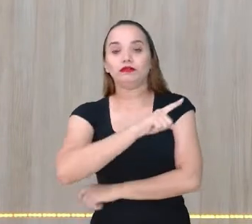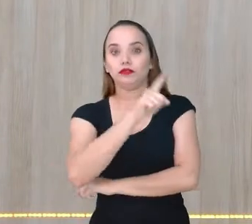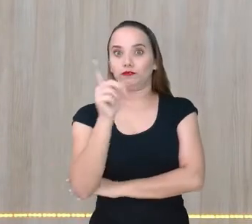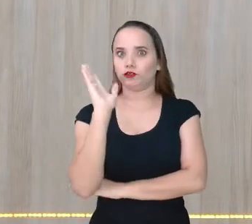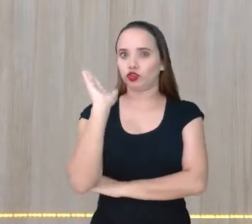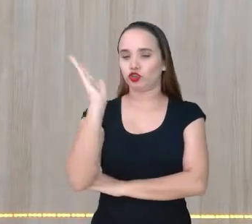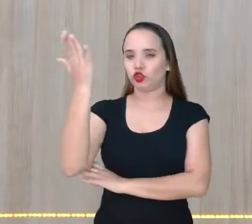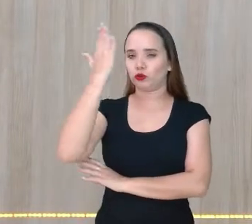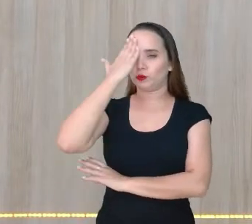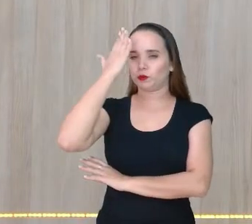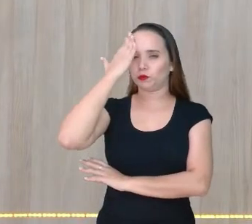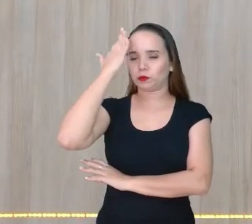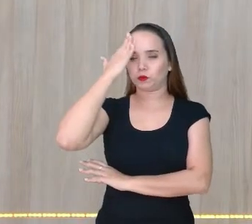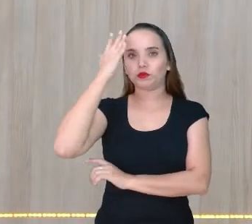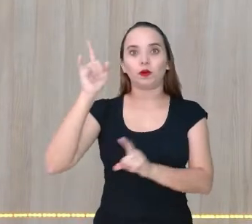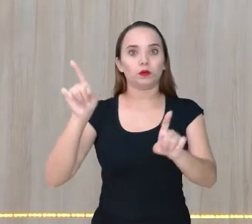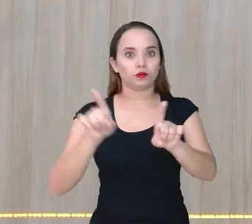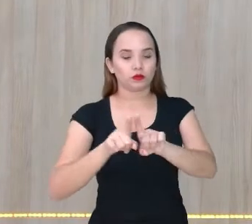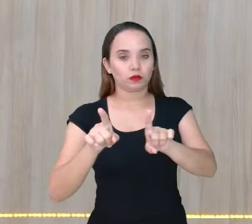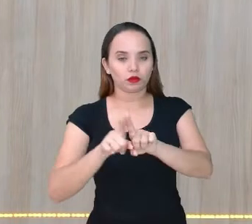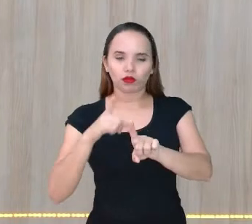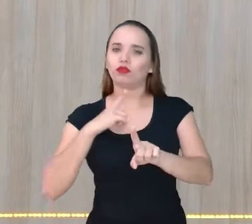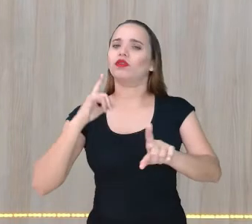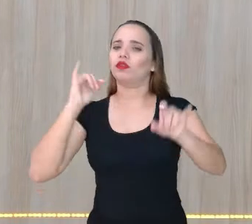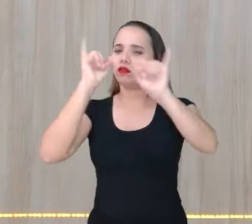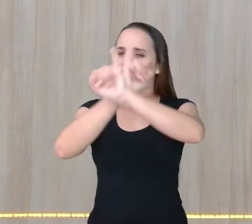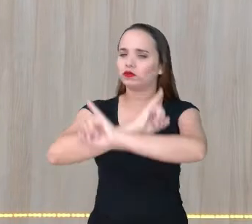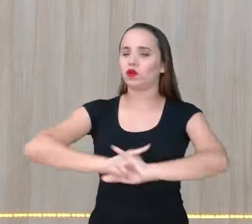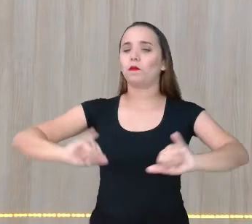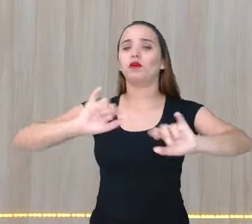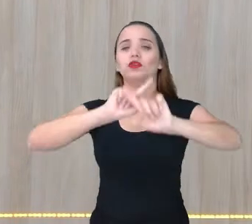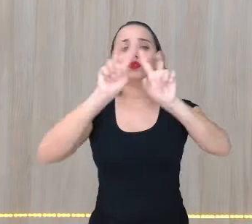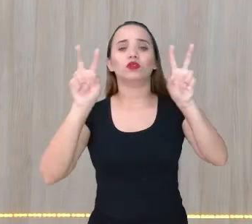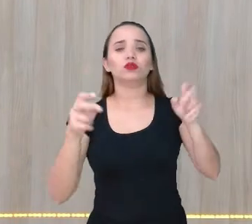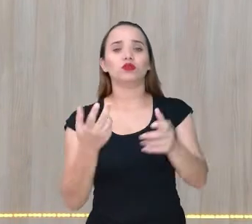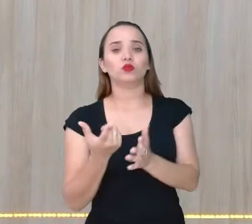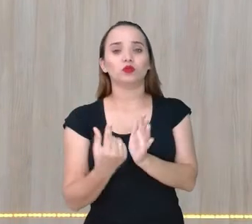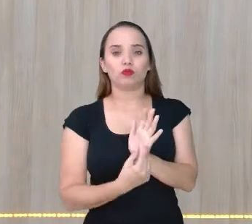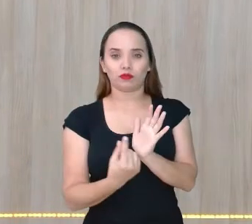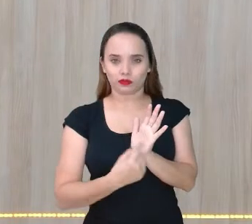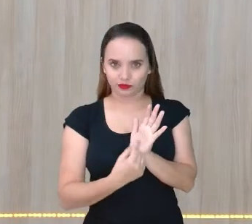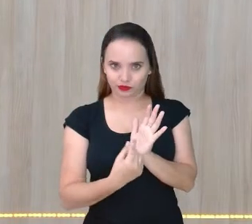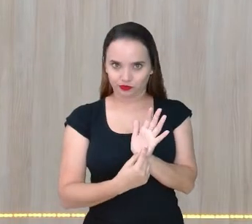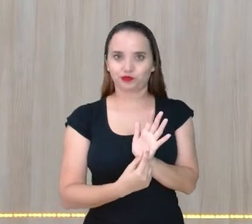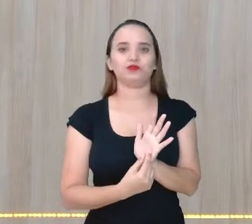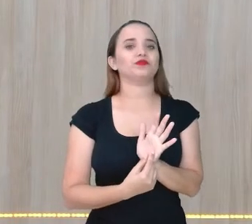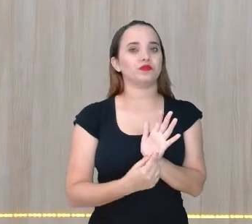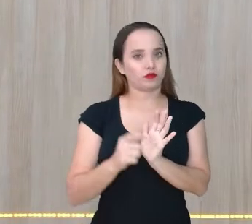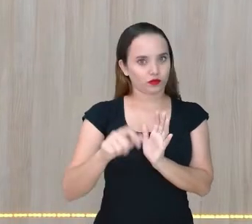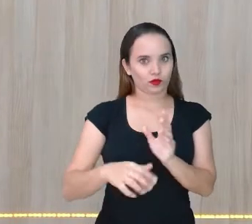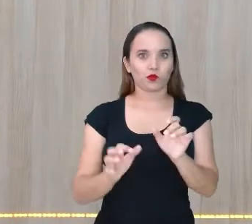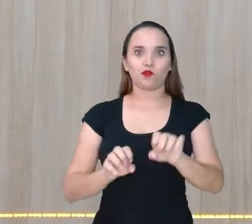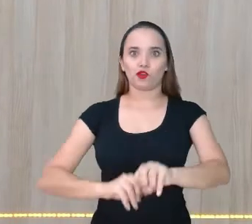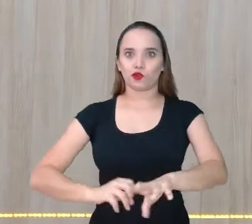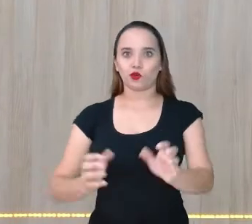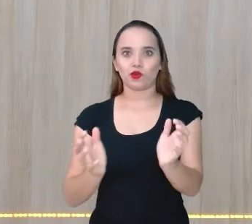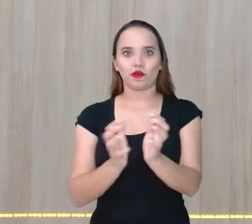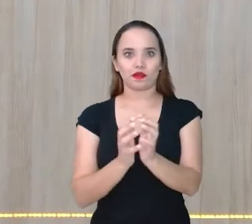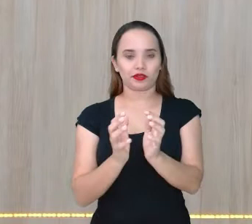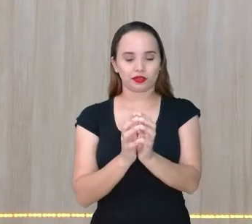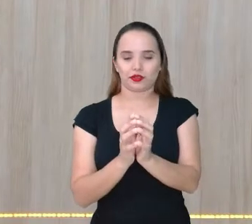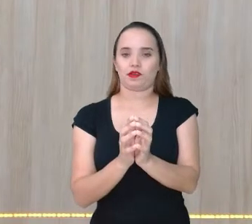sabem também das informações, né, em relação ao aplicativo, né, do Educa Recife, que